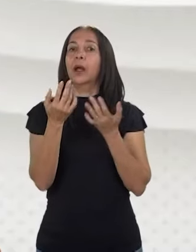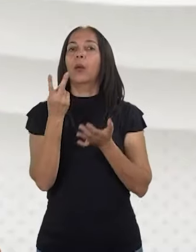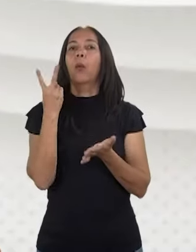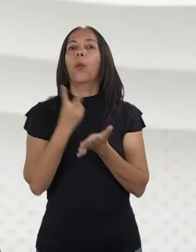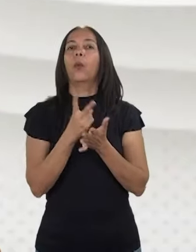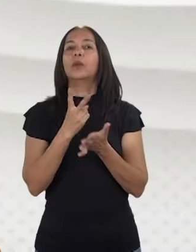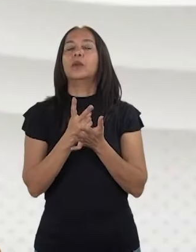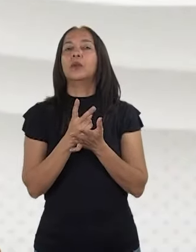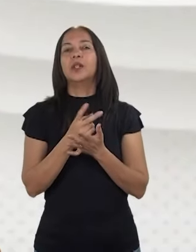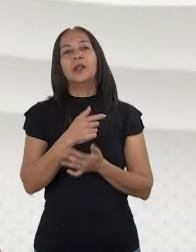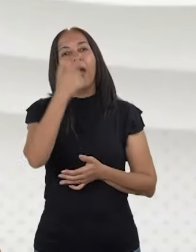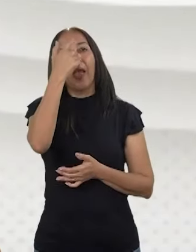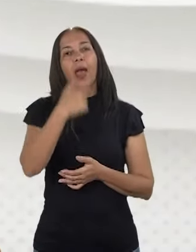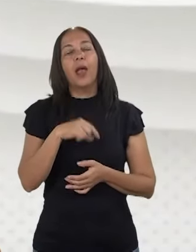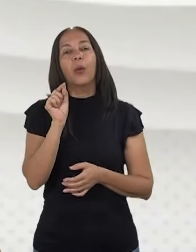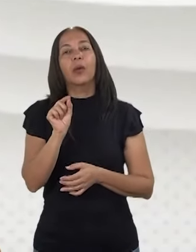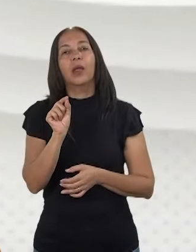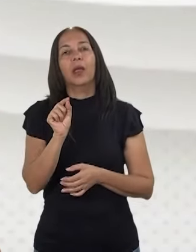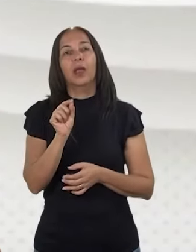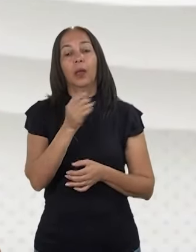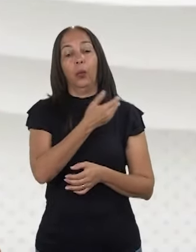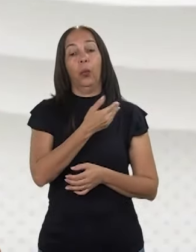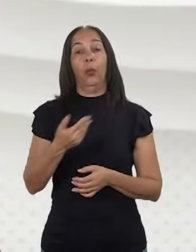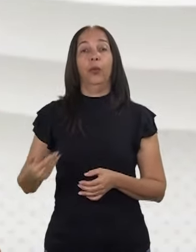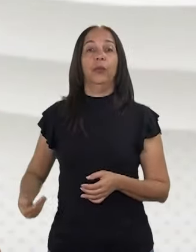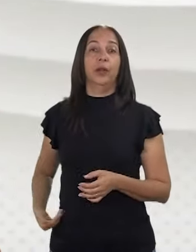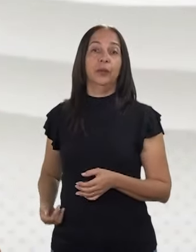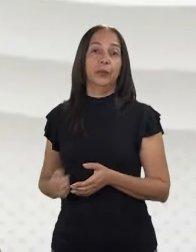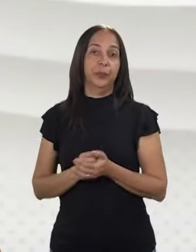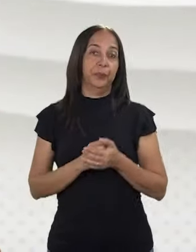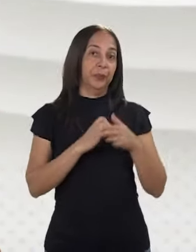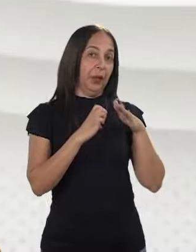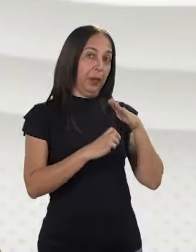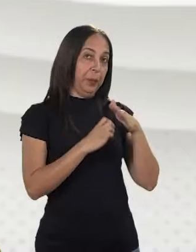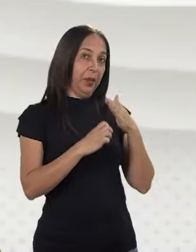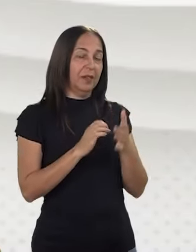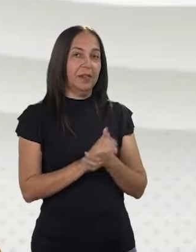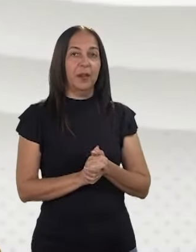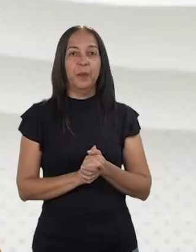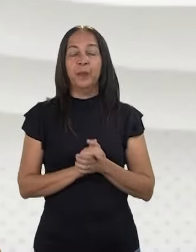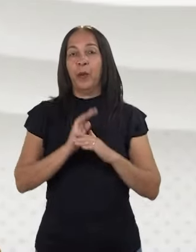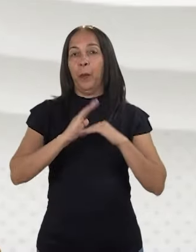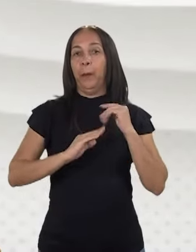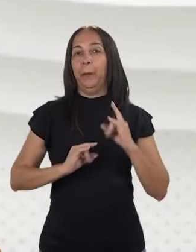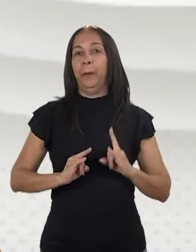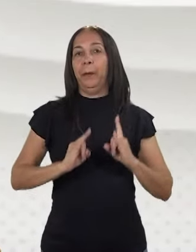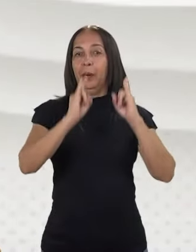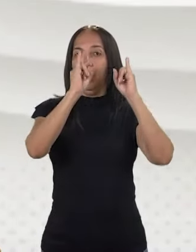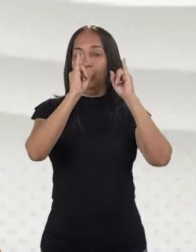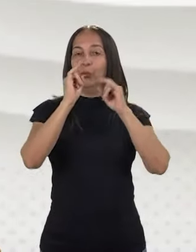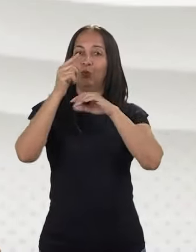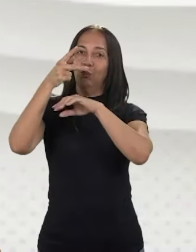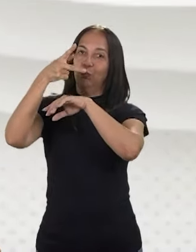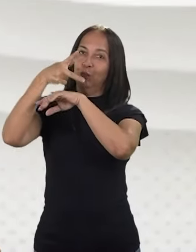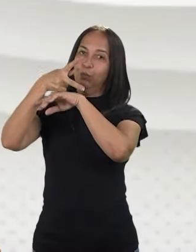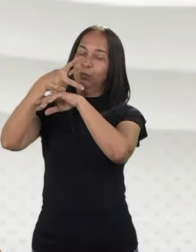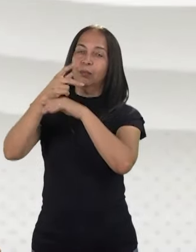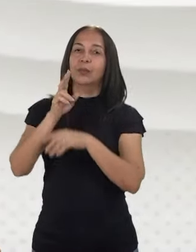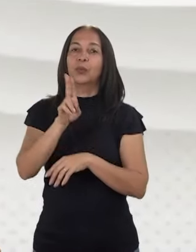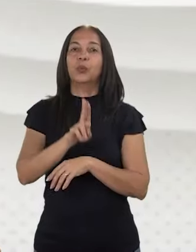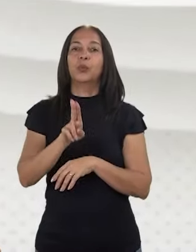possa continuar vigiando E aí quando eu falo eu é governo é empresa é a câmera na frente do prédio é qualquer tipo de vigilância